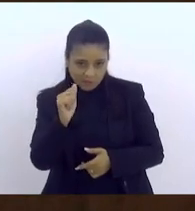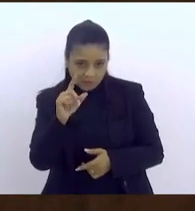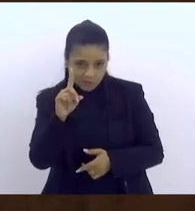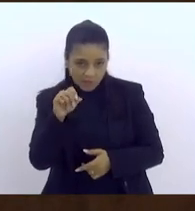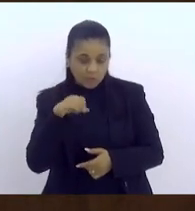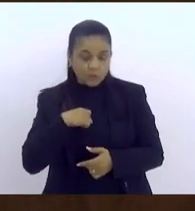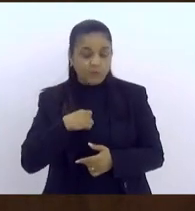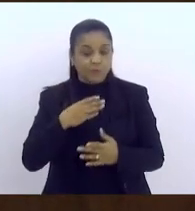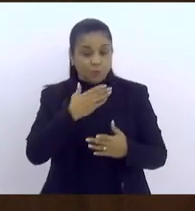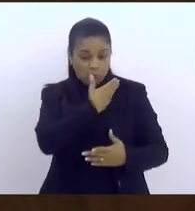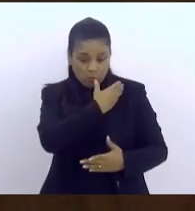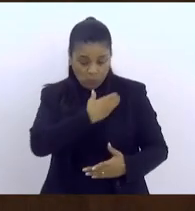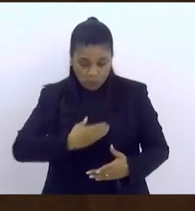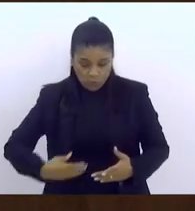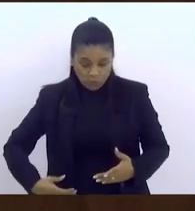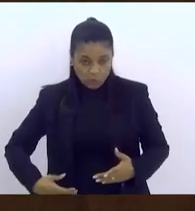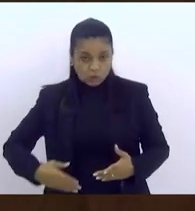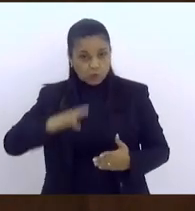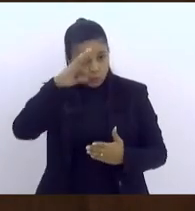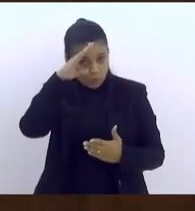eu acredito, que eu aprendi